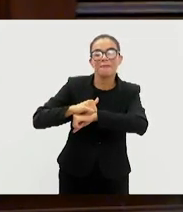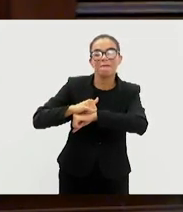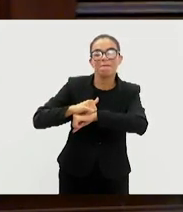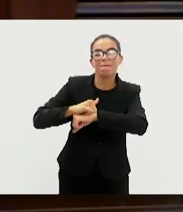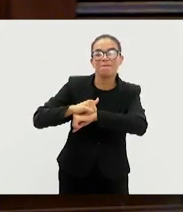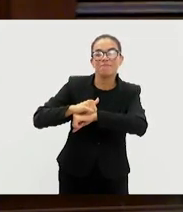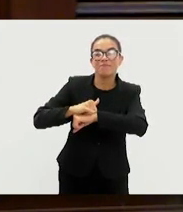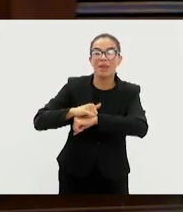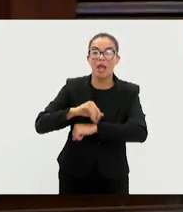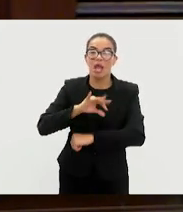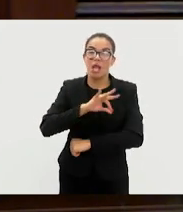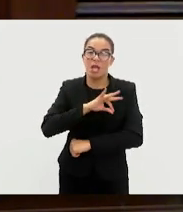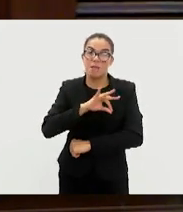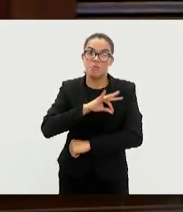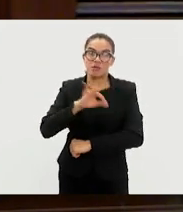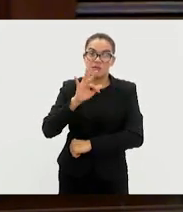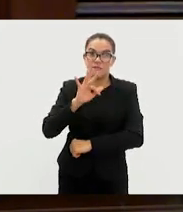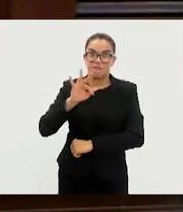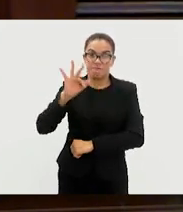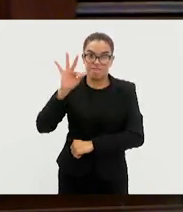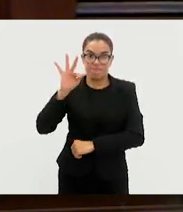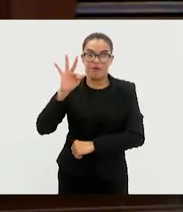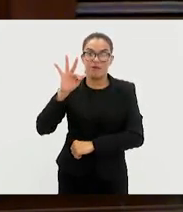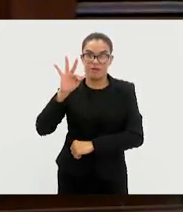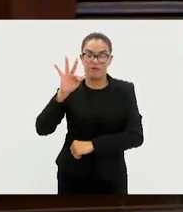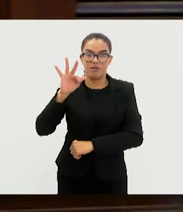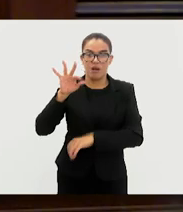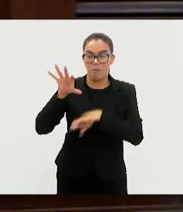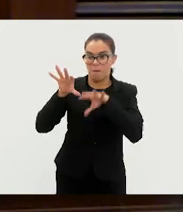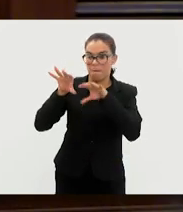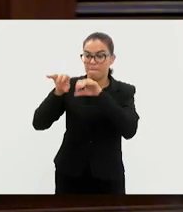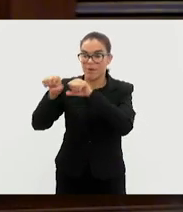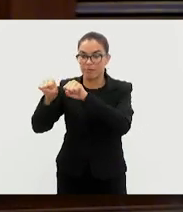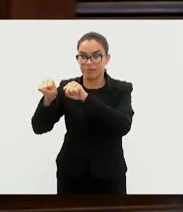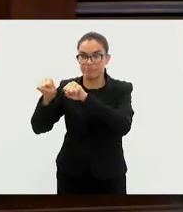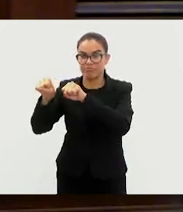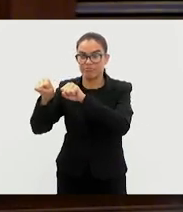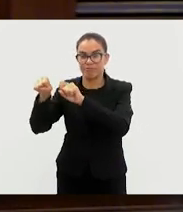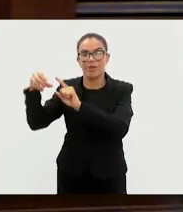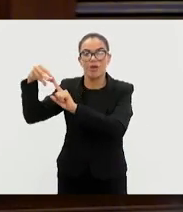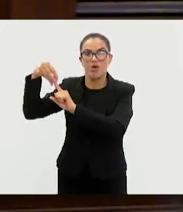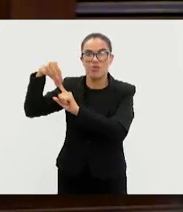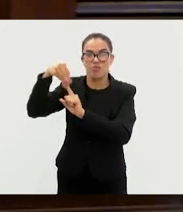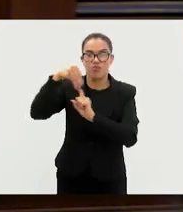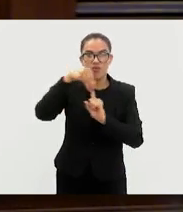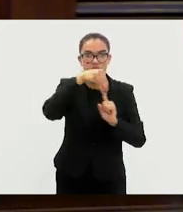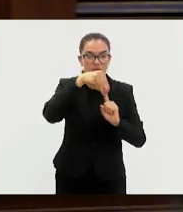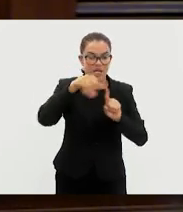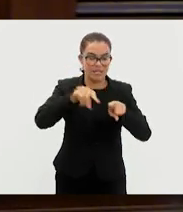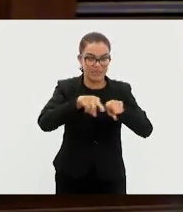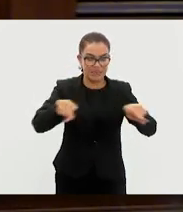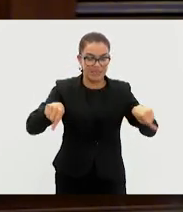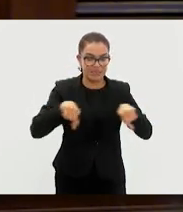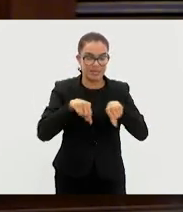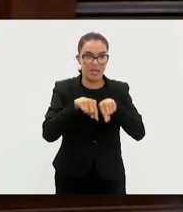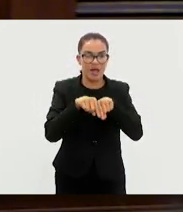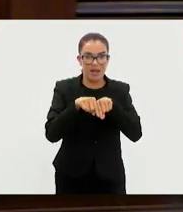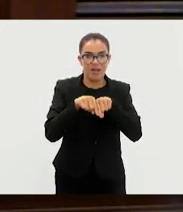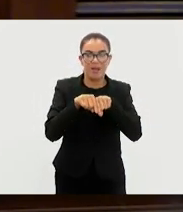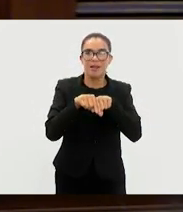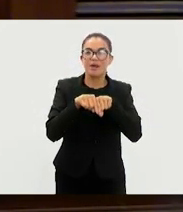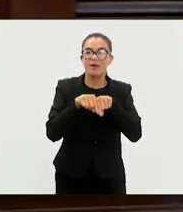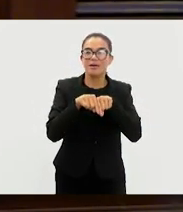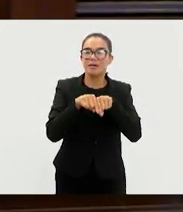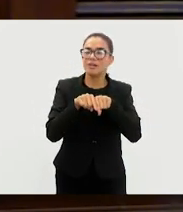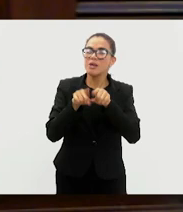A Polícia Federal retém o sujeito, leva para dentro da sala da Polícia Federal e começa a fazer